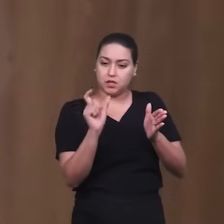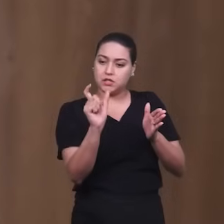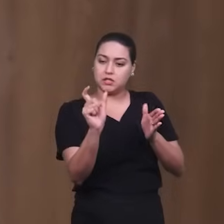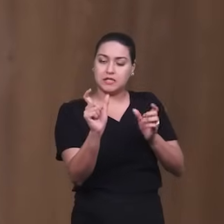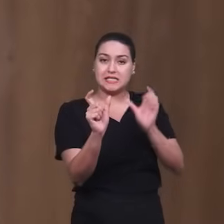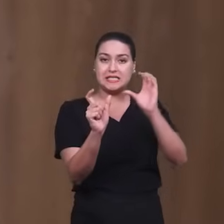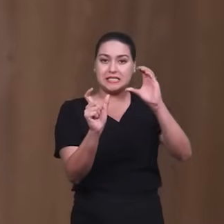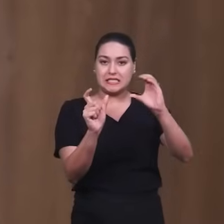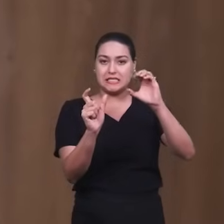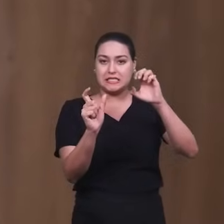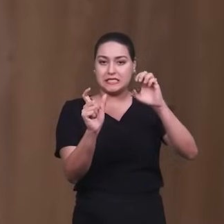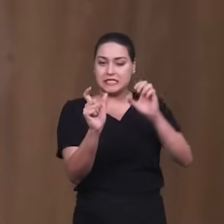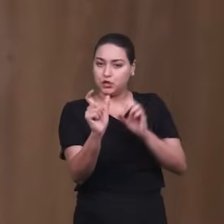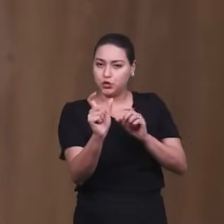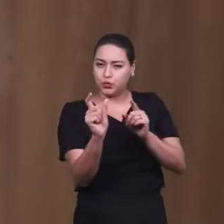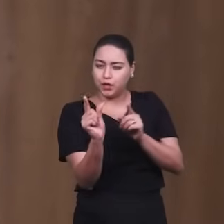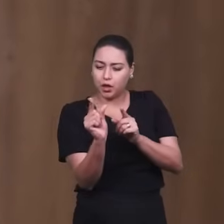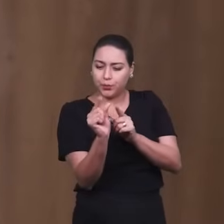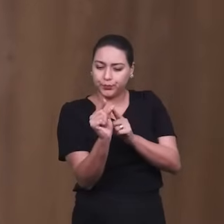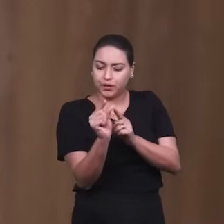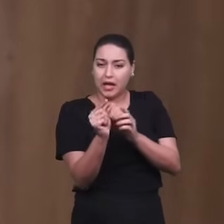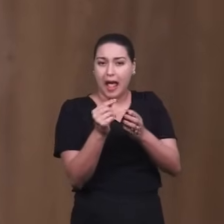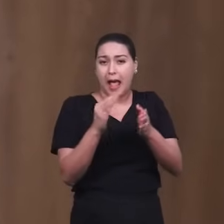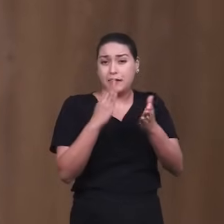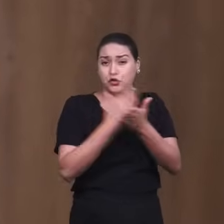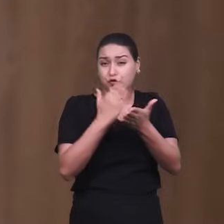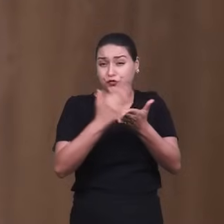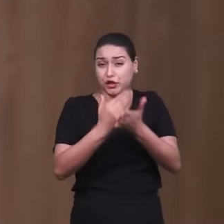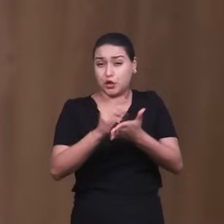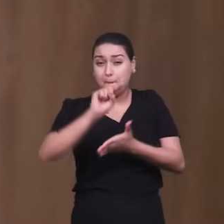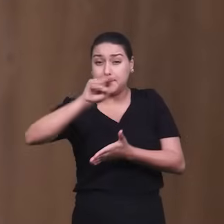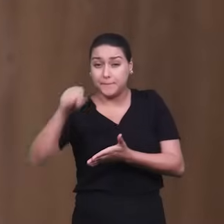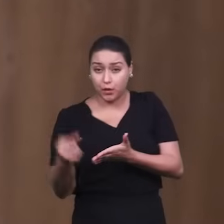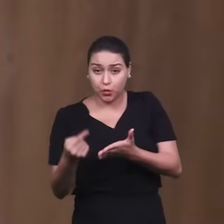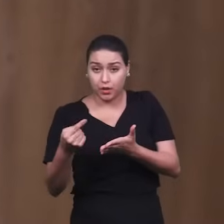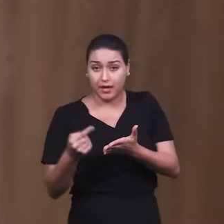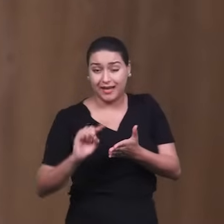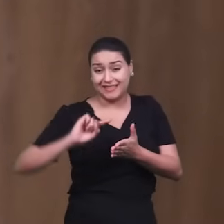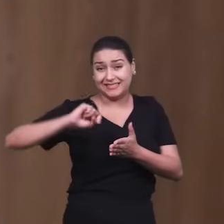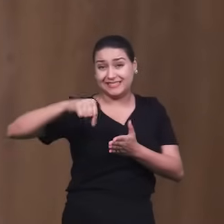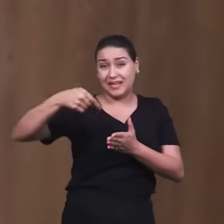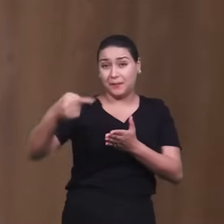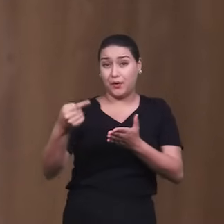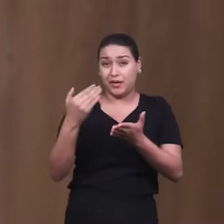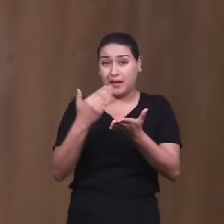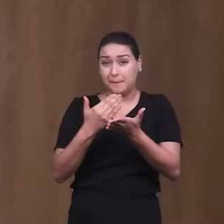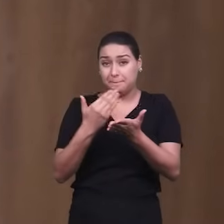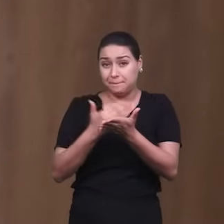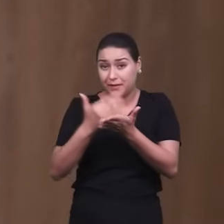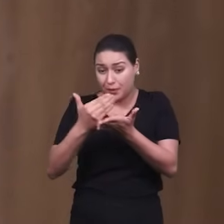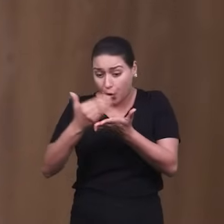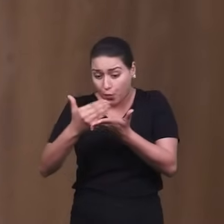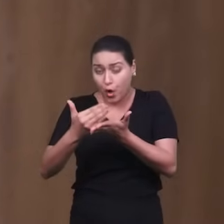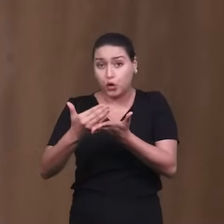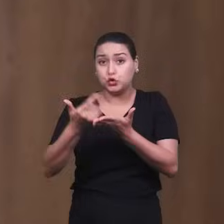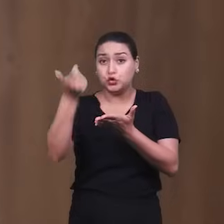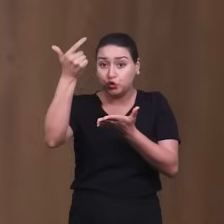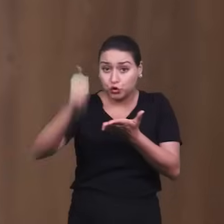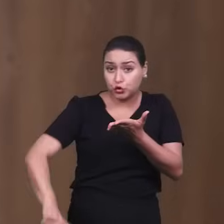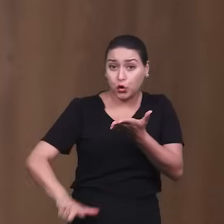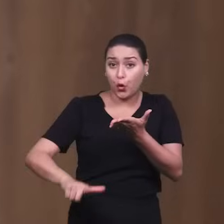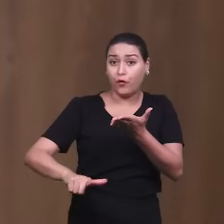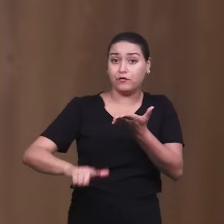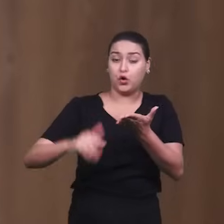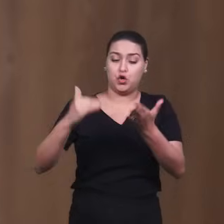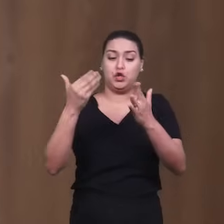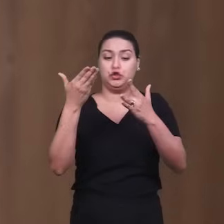1000 pedacinhos. Aí você pega um desses pedacinhos, você tem 1 micrômetro, né, que é como se a gente dividisse 1 milímetro